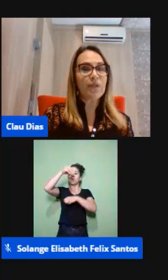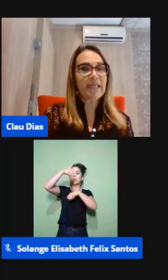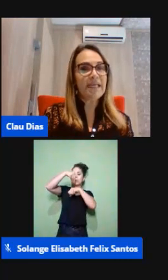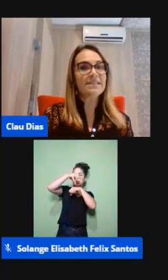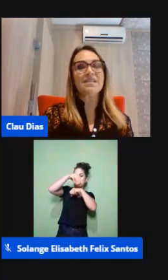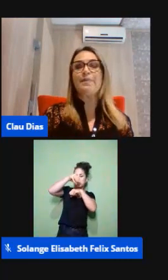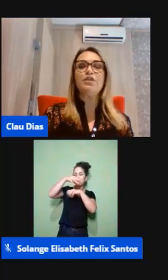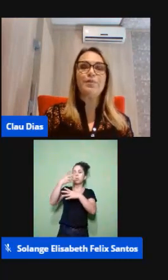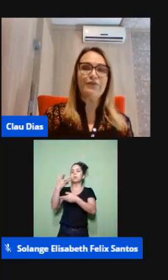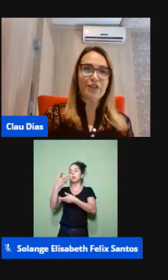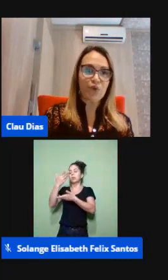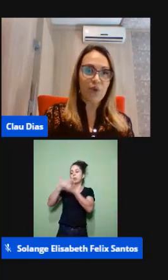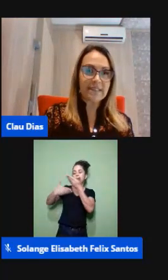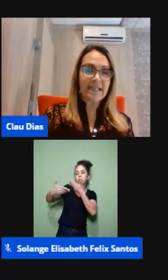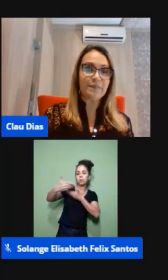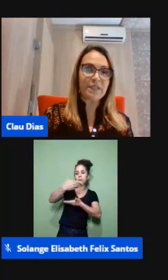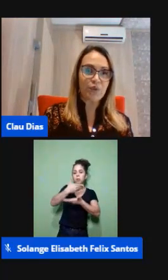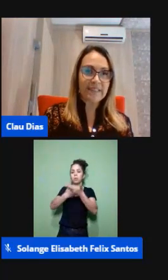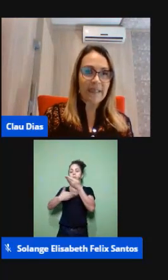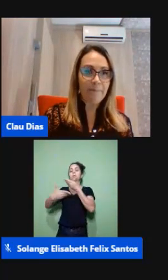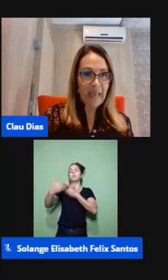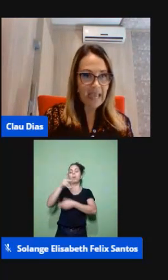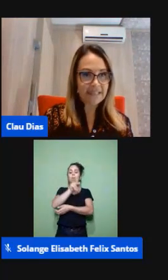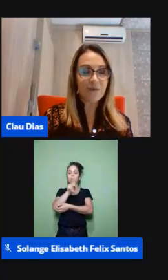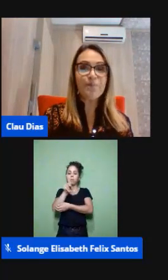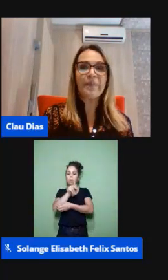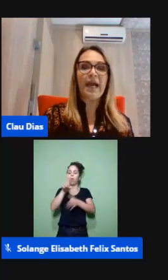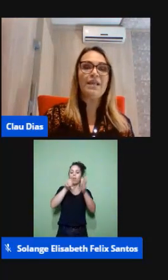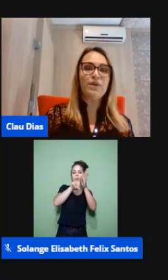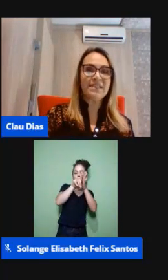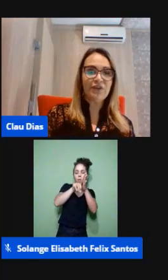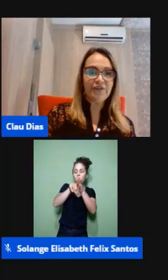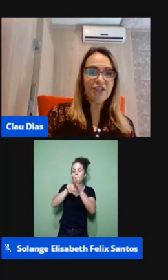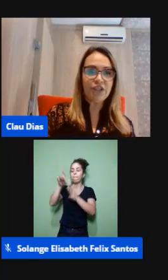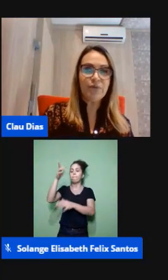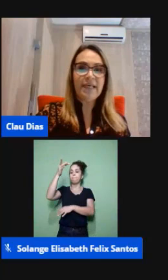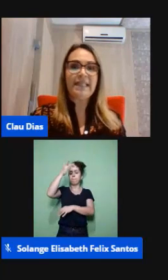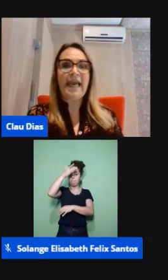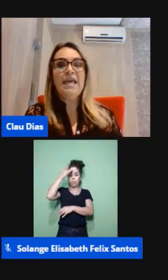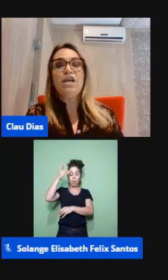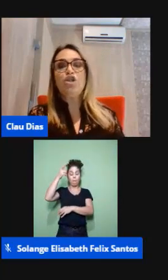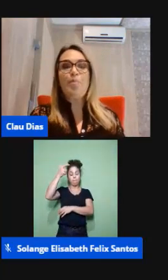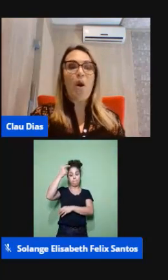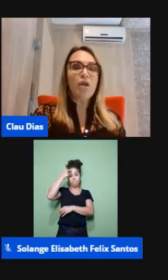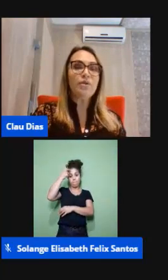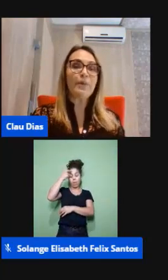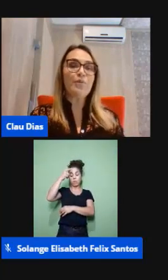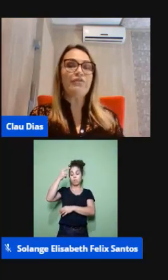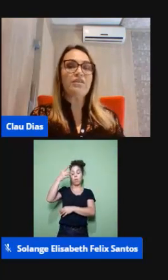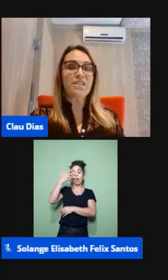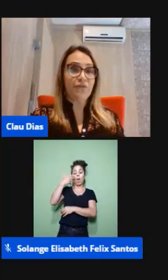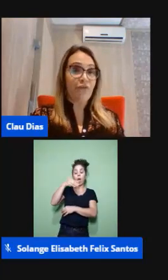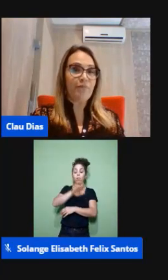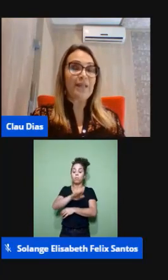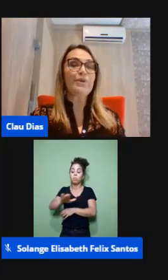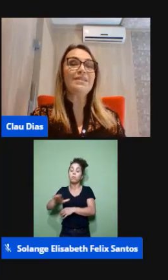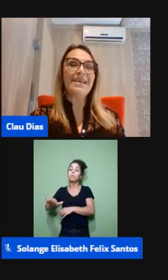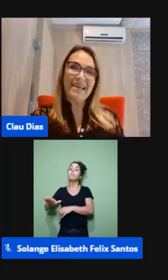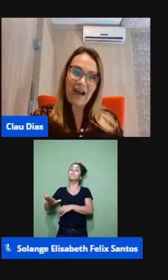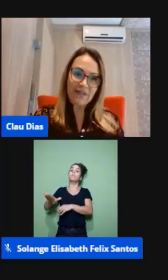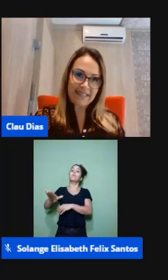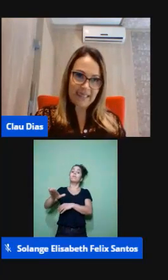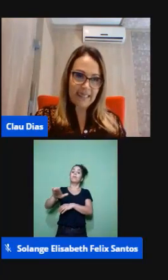pelos curriculistas, pelos professores, né, as pessoas que pensam a educação infantil, né, de modo a promover o